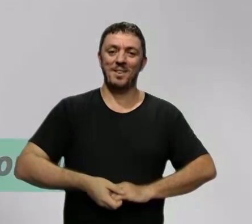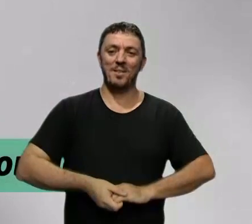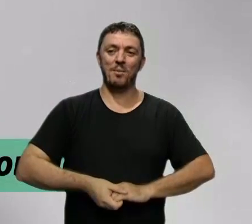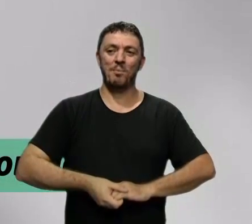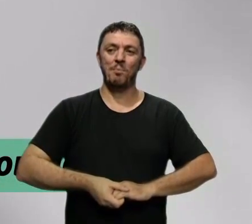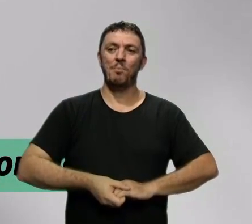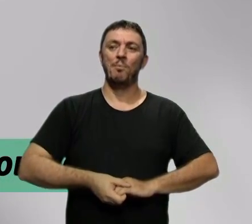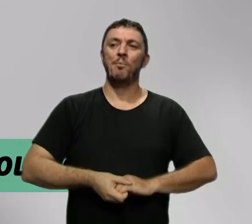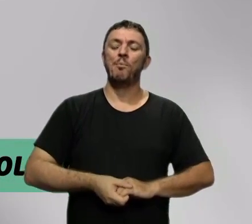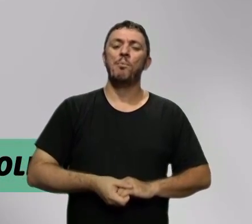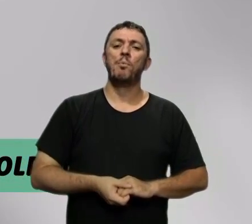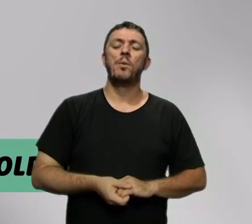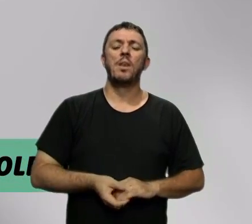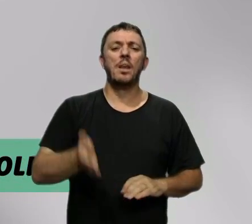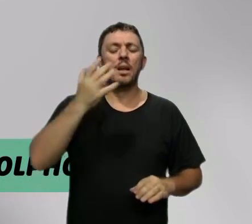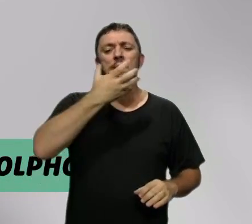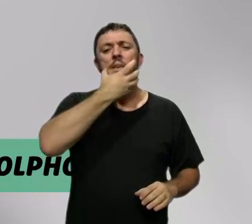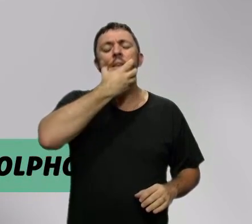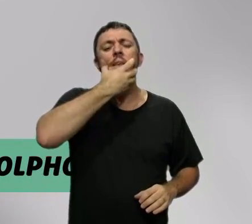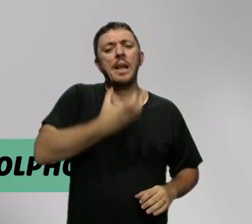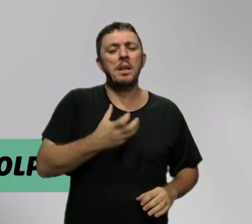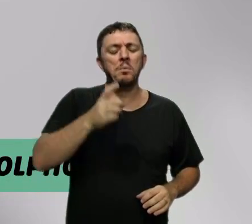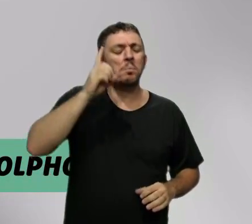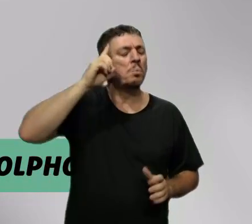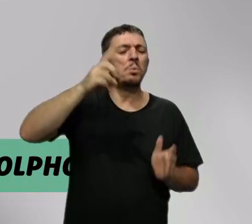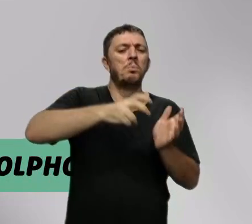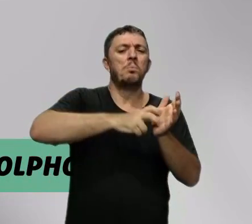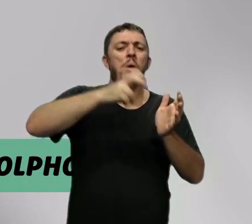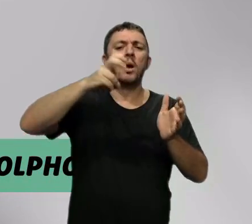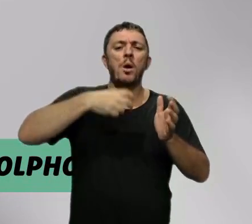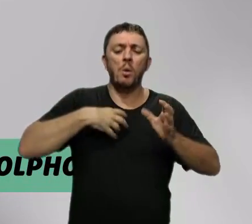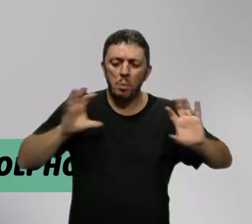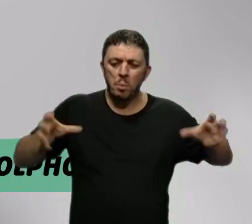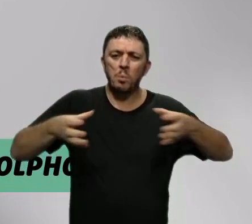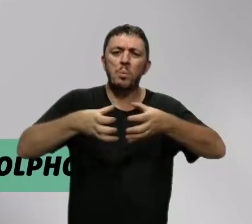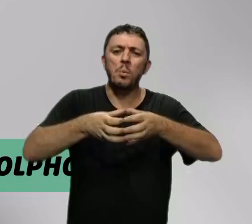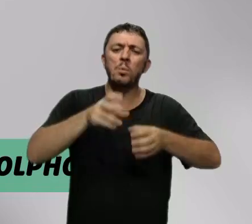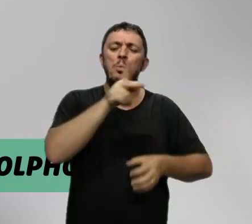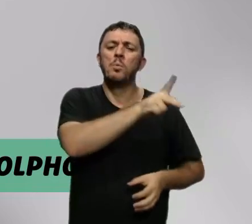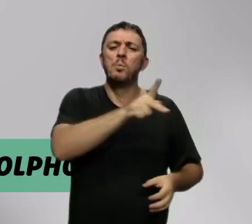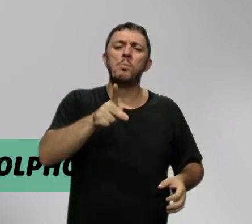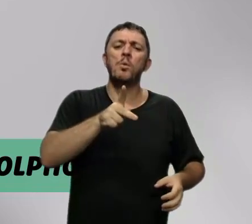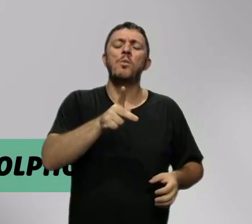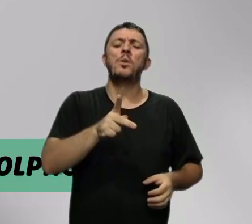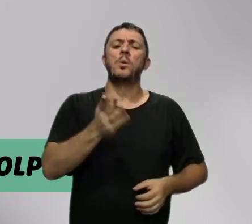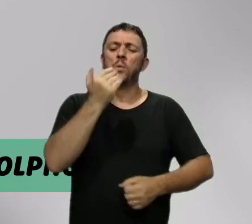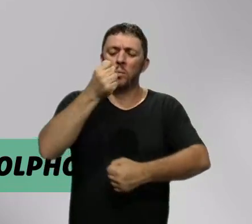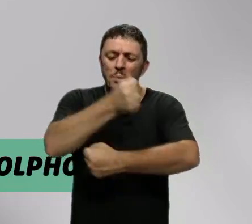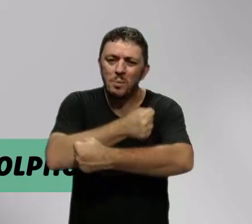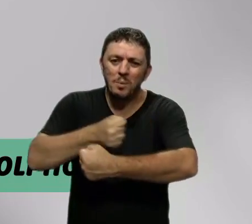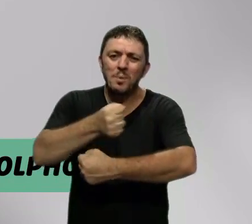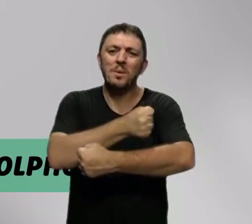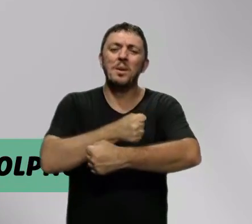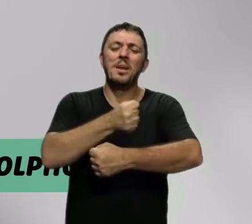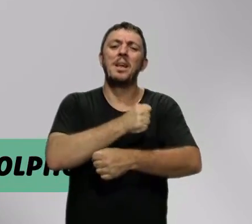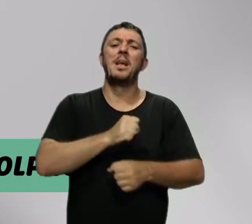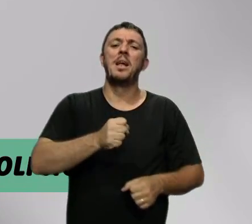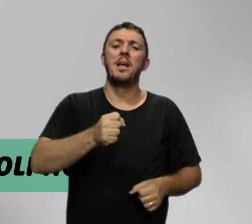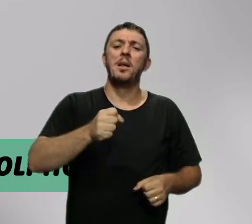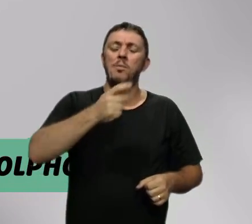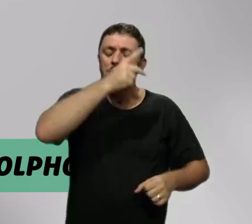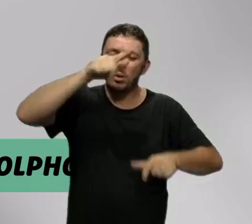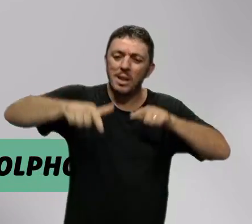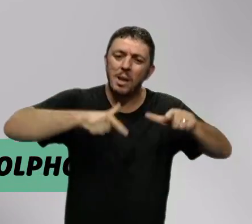Em uma manhã de dezembro, nos reunimos em um parque, todos nós, professores, cozinheiras, agentes operacionais,